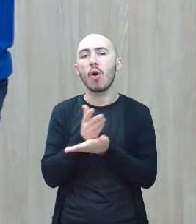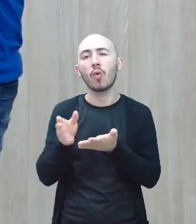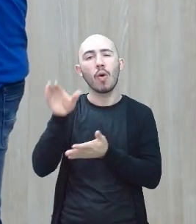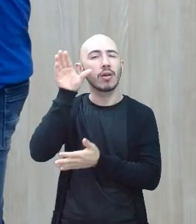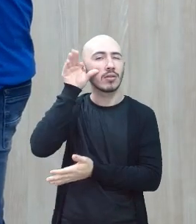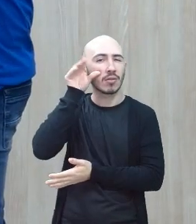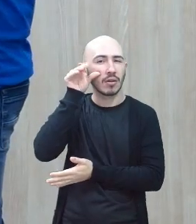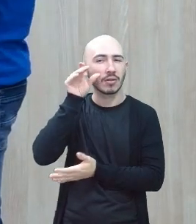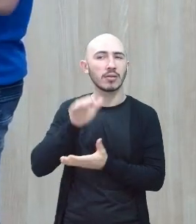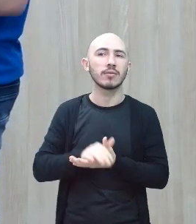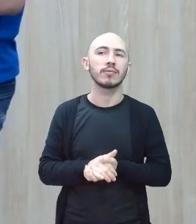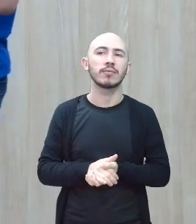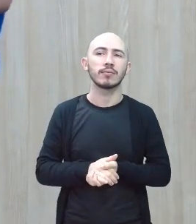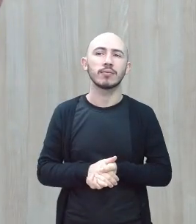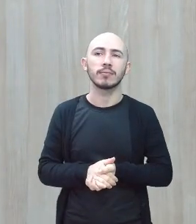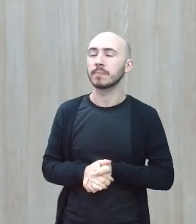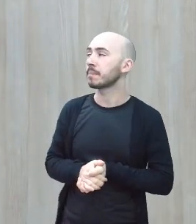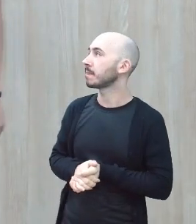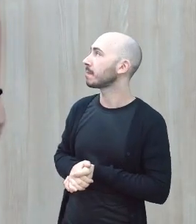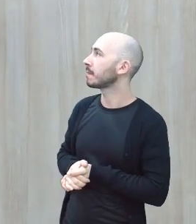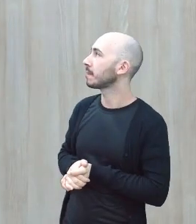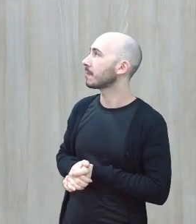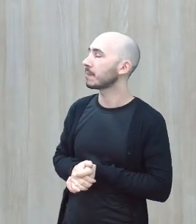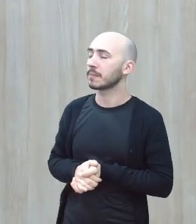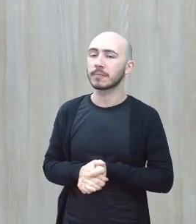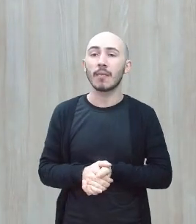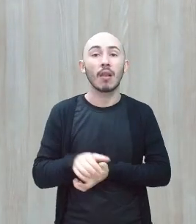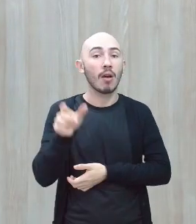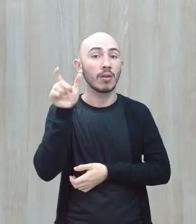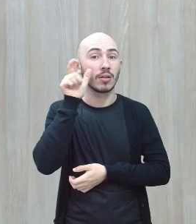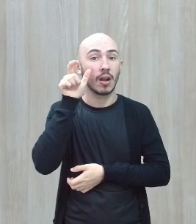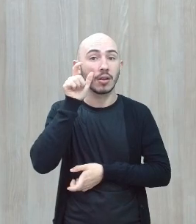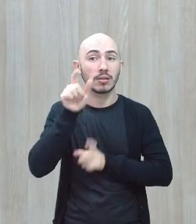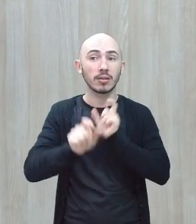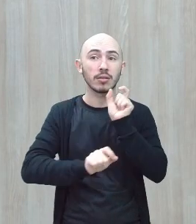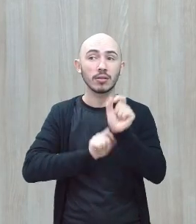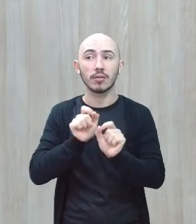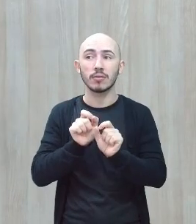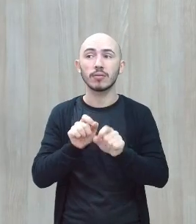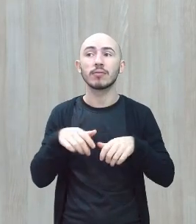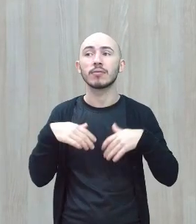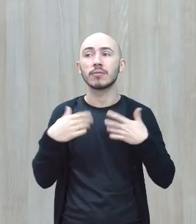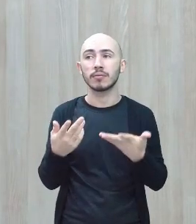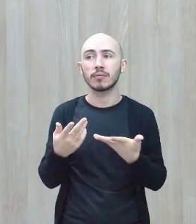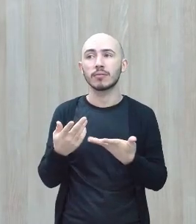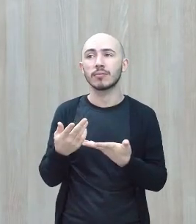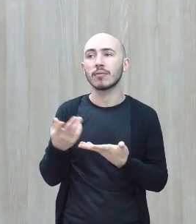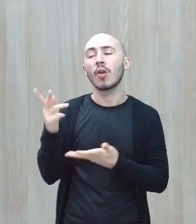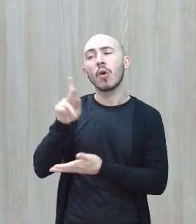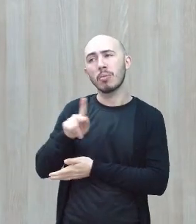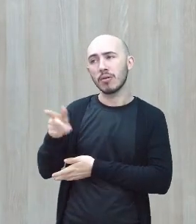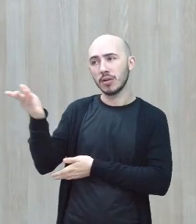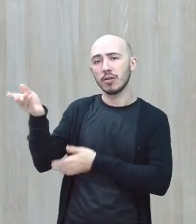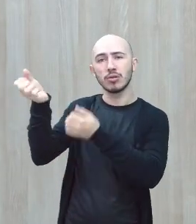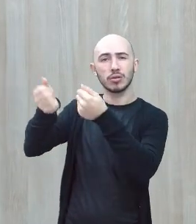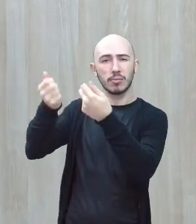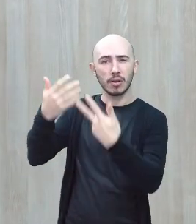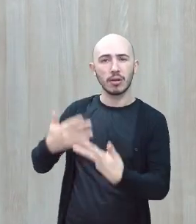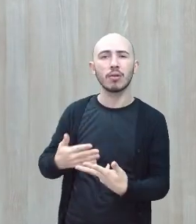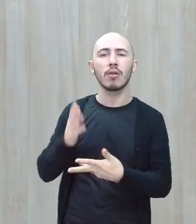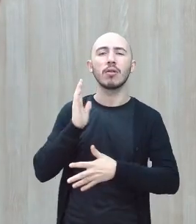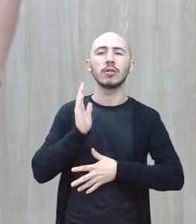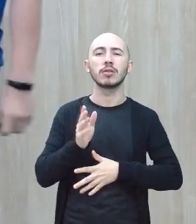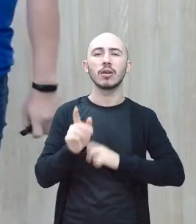pessoal? Então vamos lá. Esse aqui é interessante porque, como nos falou o nosso